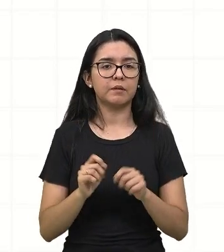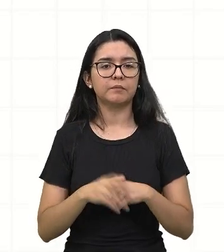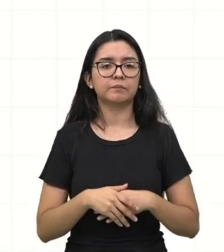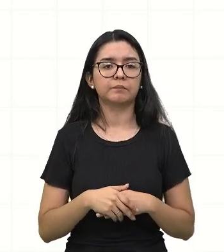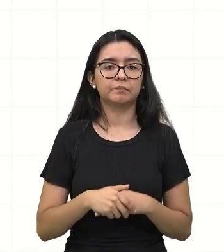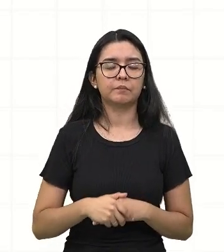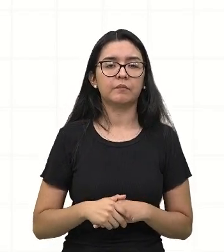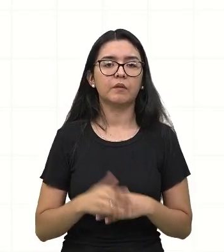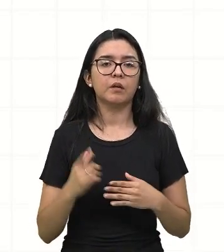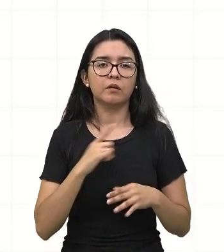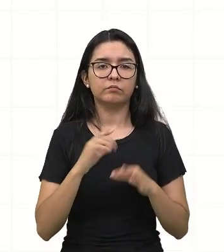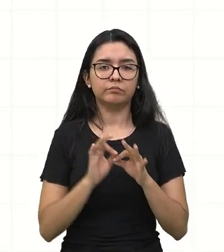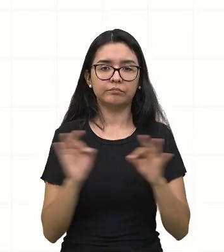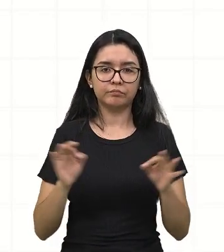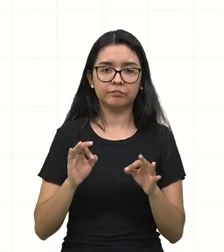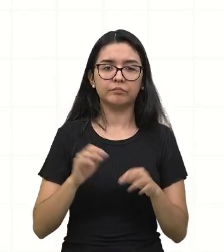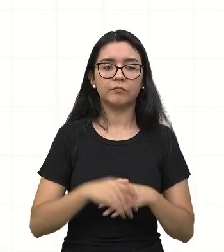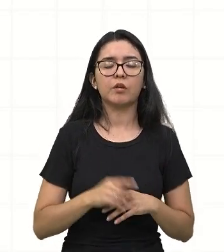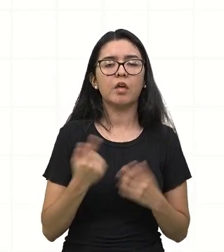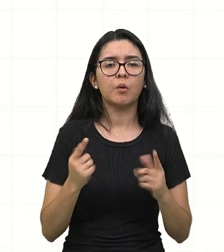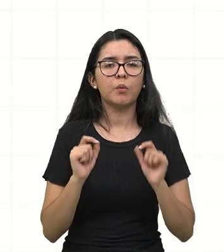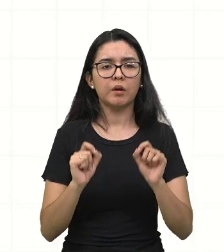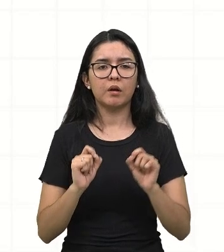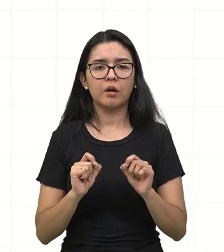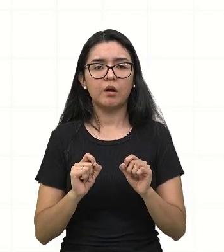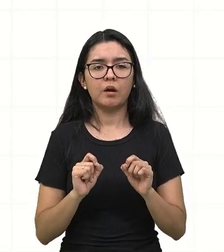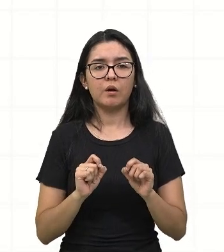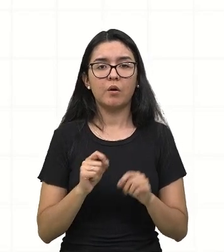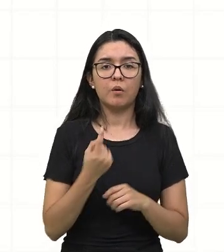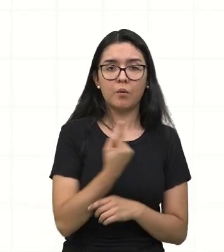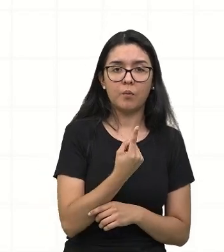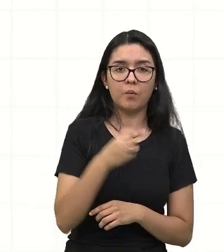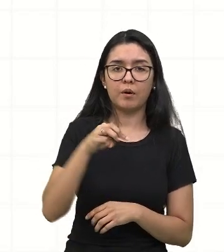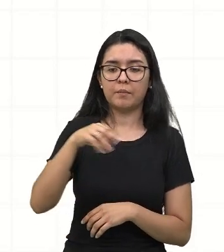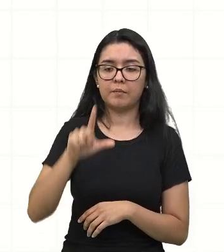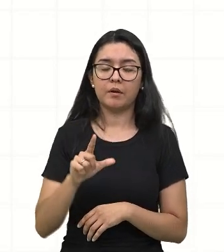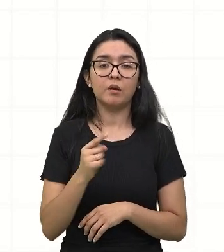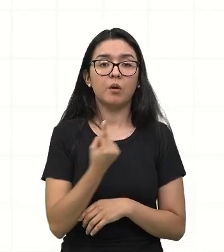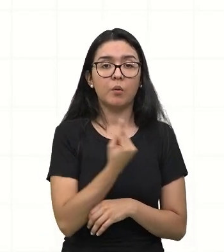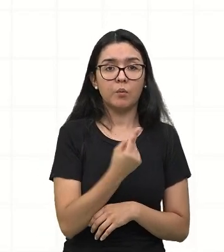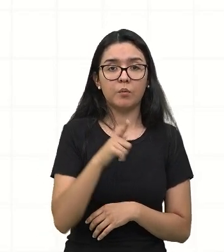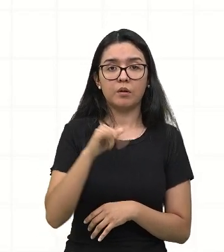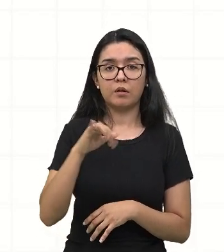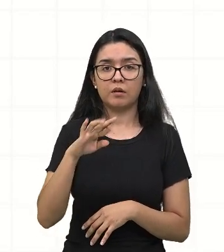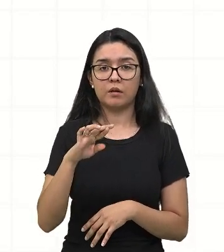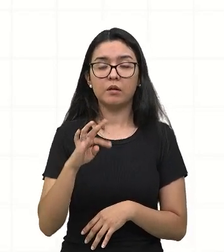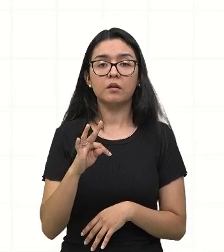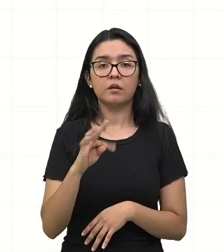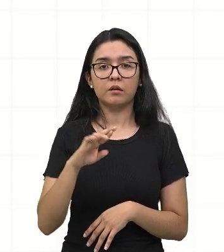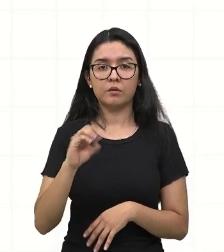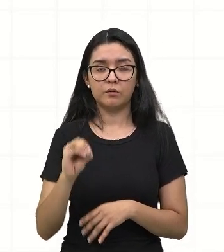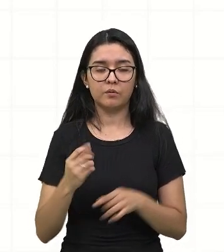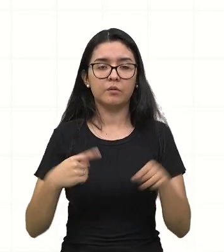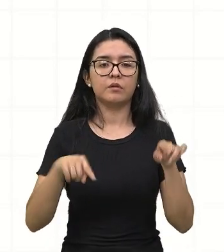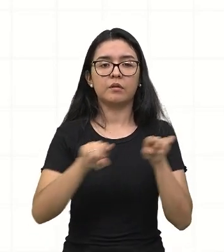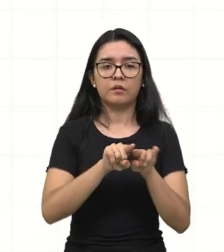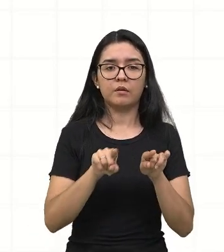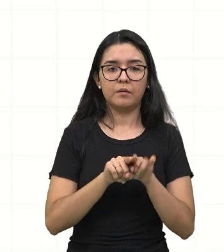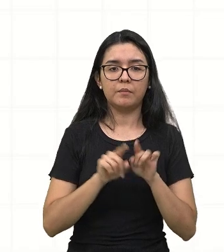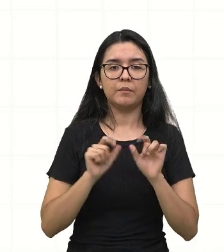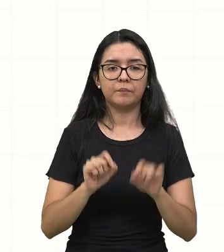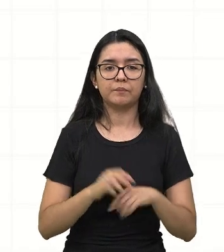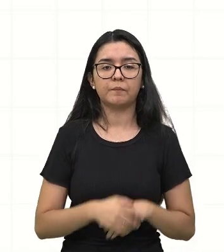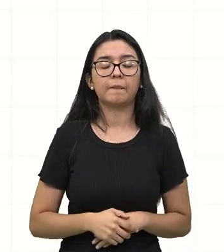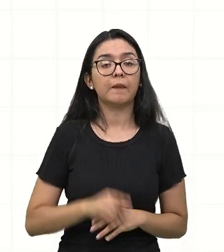o que equivale 1 ml, o que equivale 1 litro, ó, e o que equivale